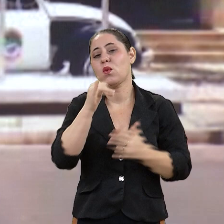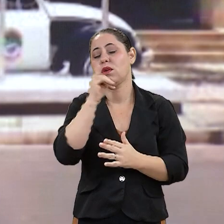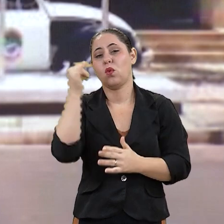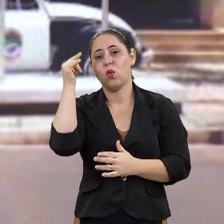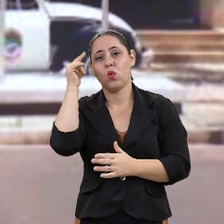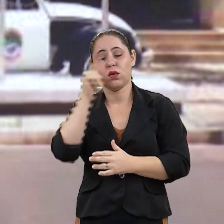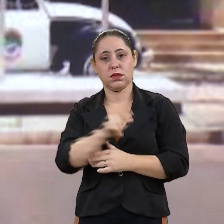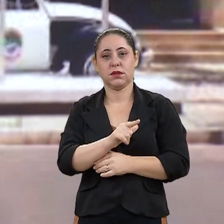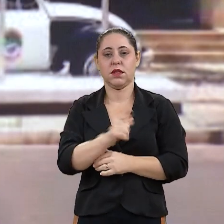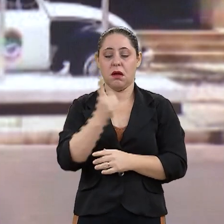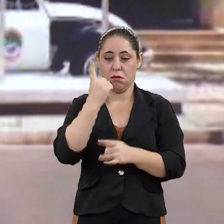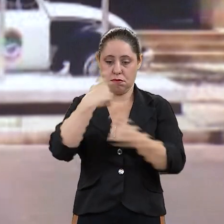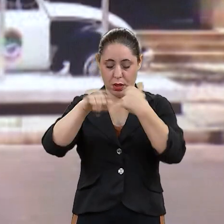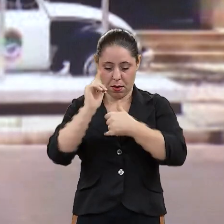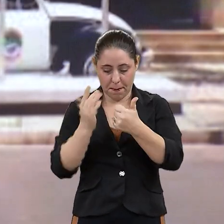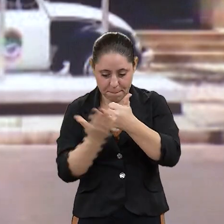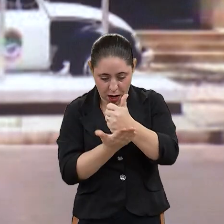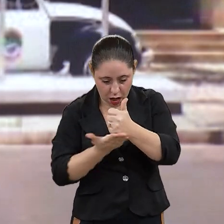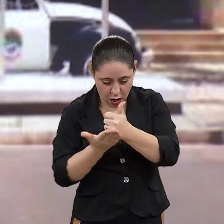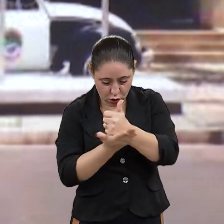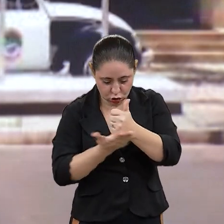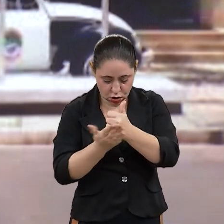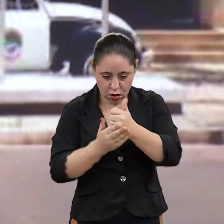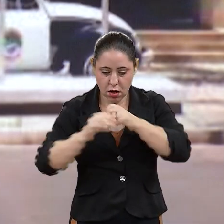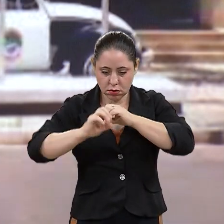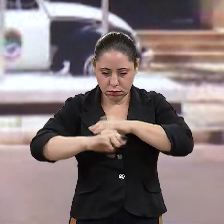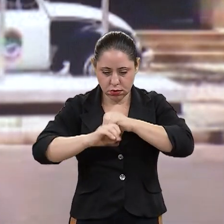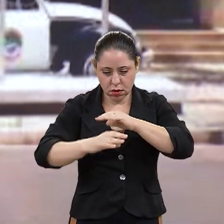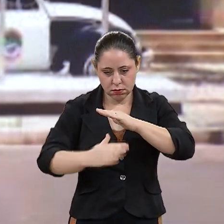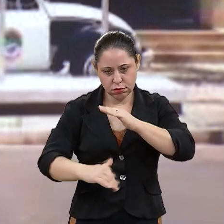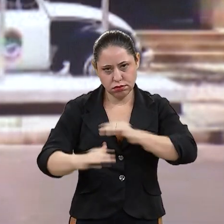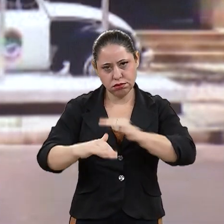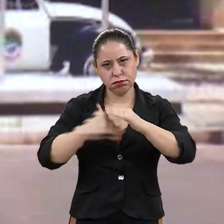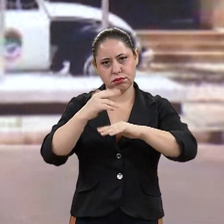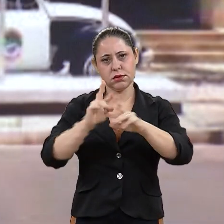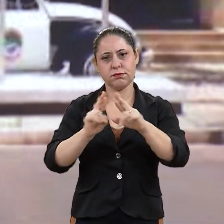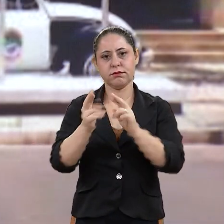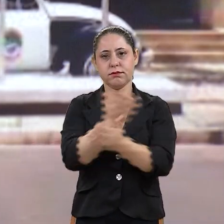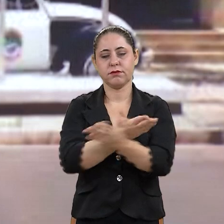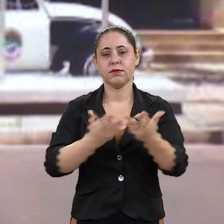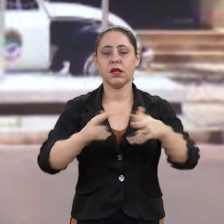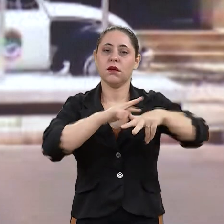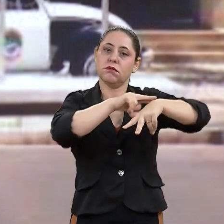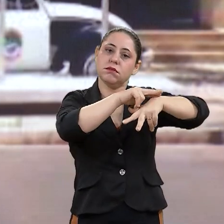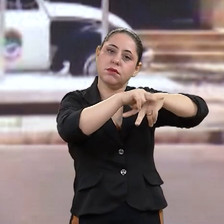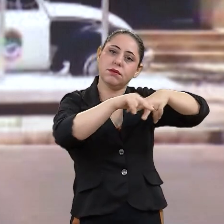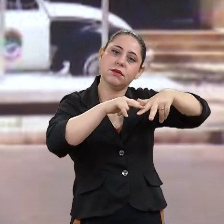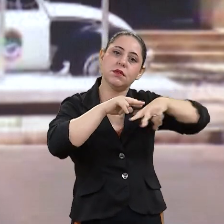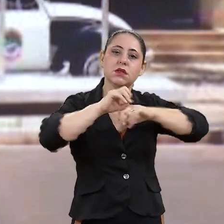as bases, né, de relações sociais, de gênero, educação não